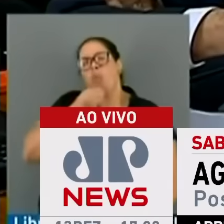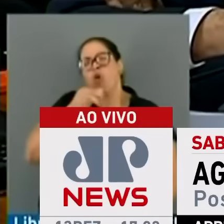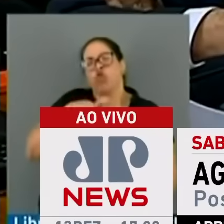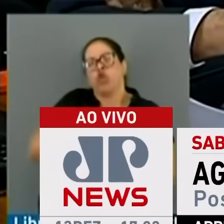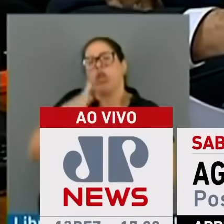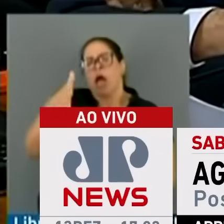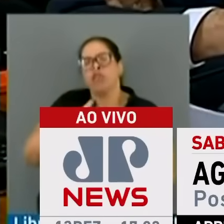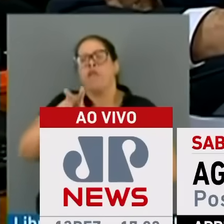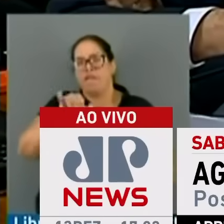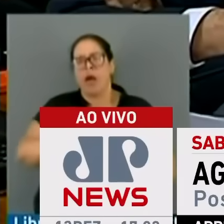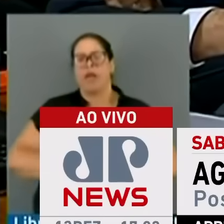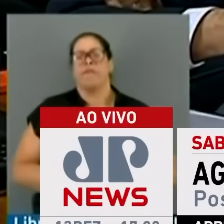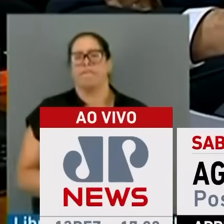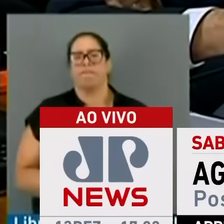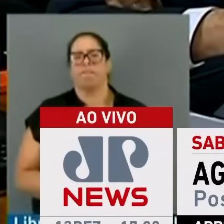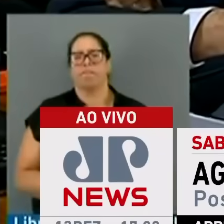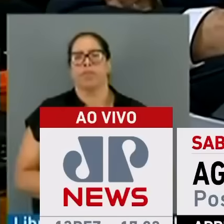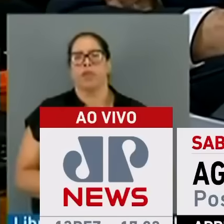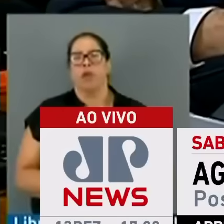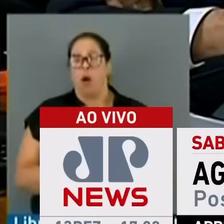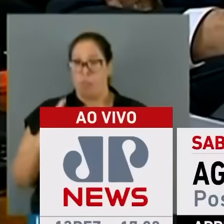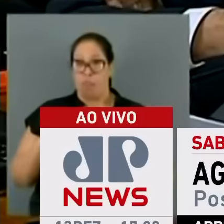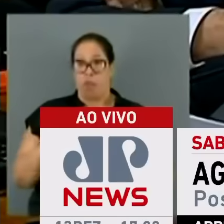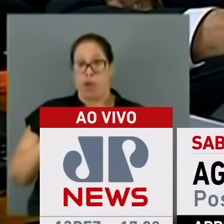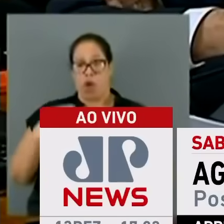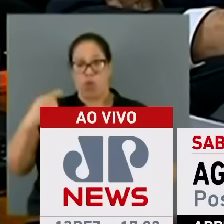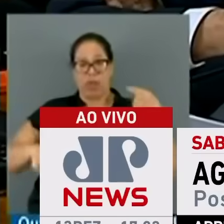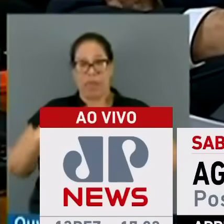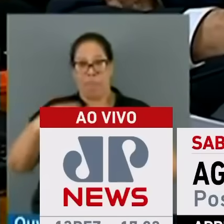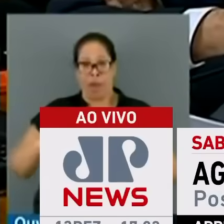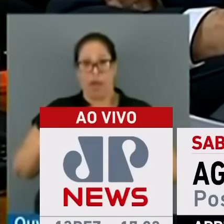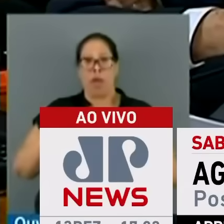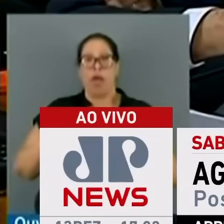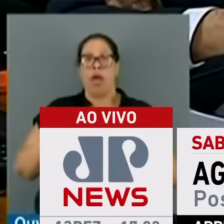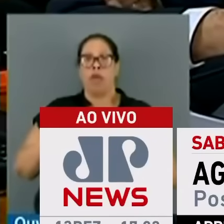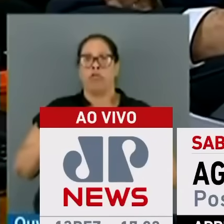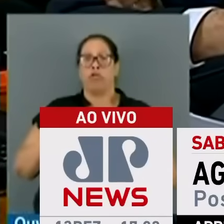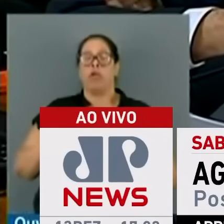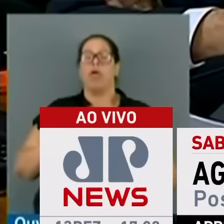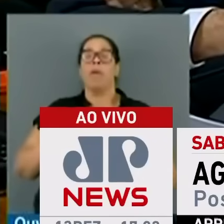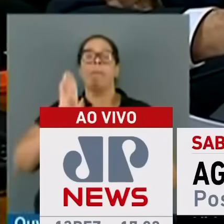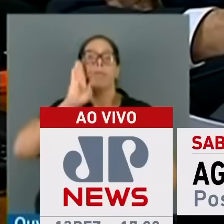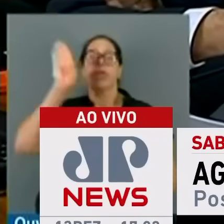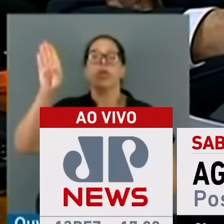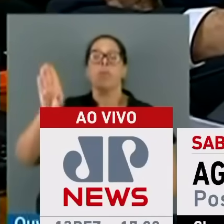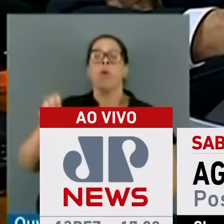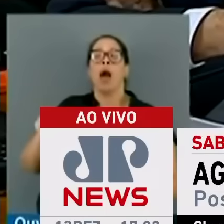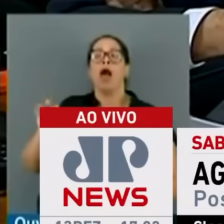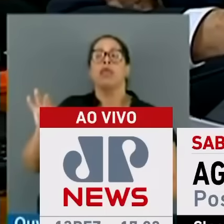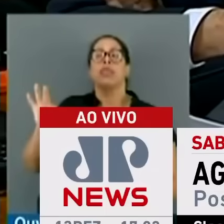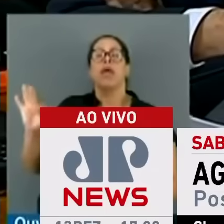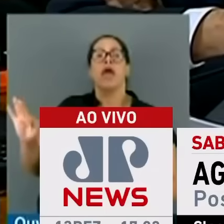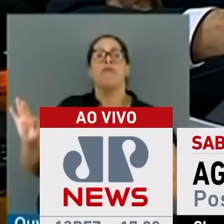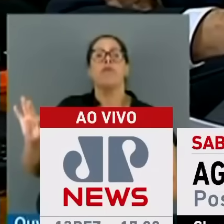isso. Porque, presidente Davi, o debate que aconteceu sempre aqui com relação à indicação especial para o Supremo Tribunal Federal sobre como as pessoas iam